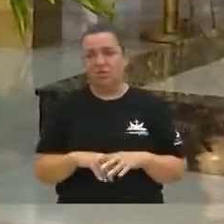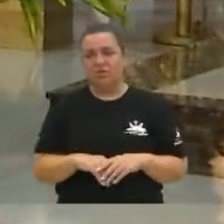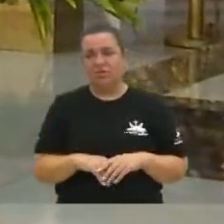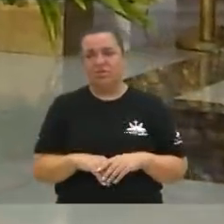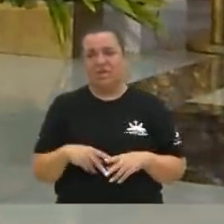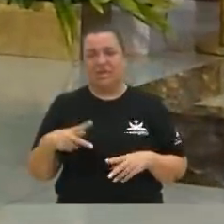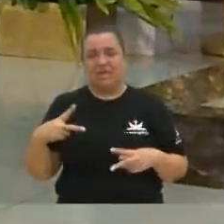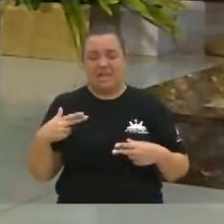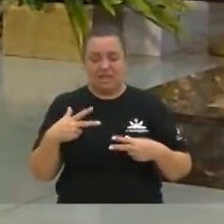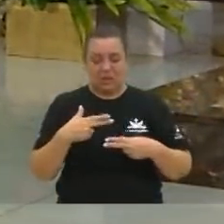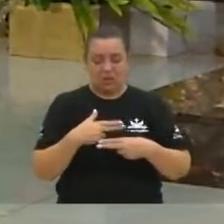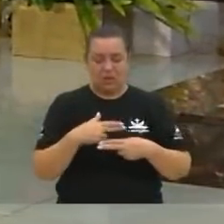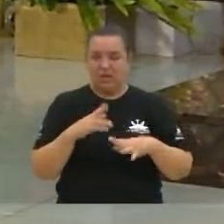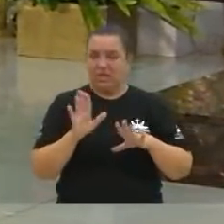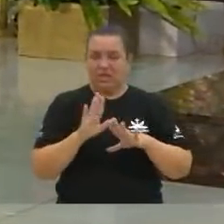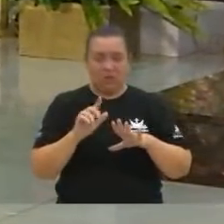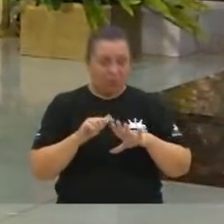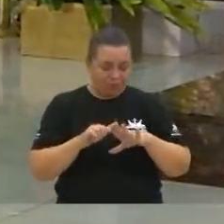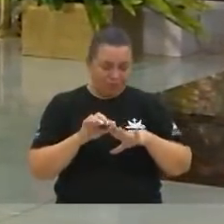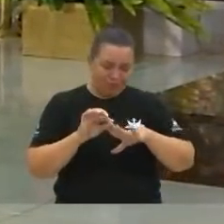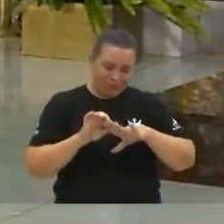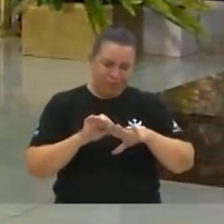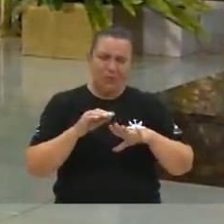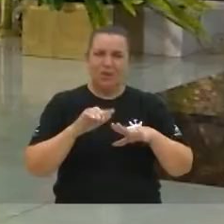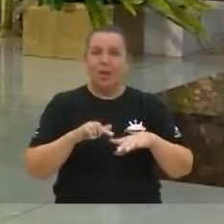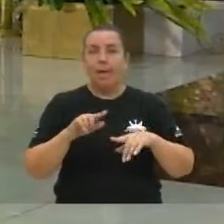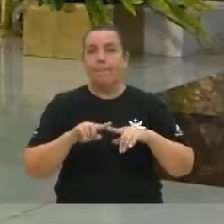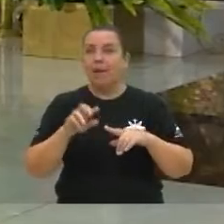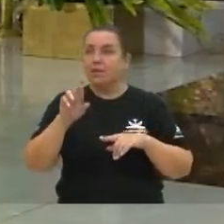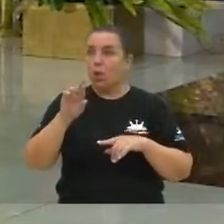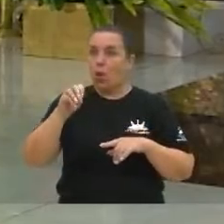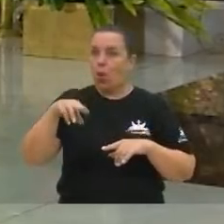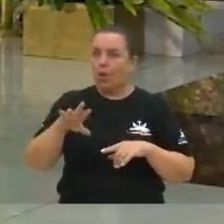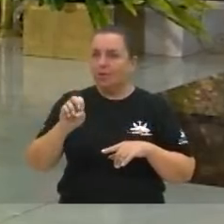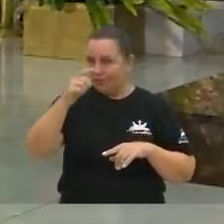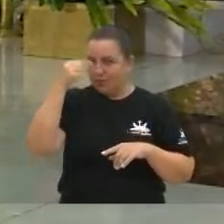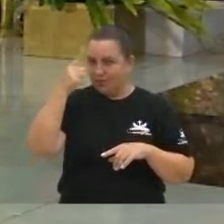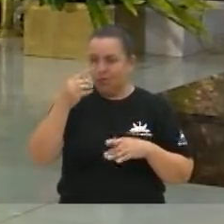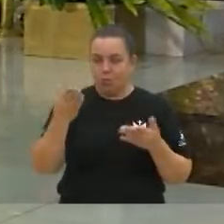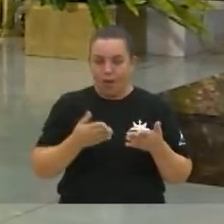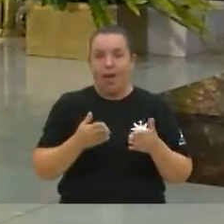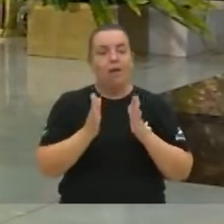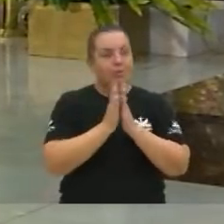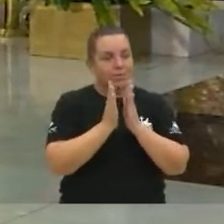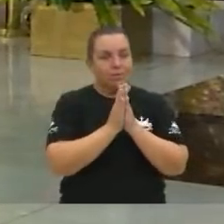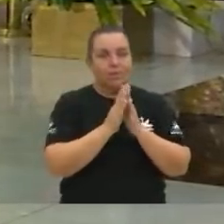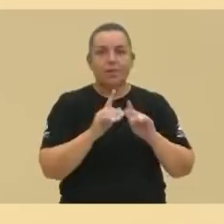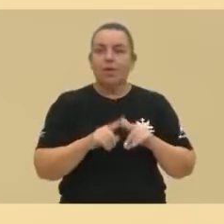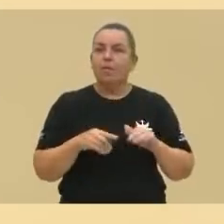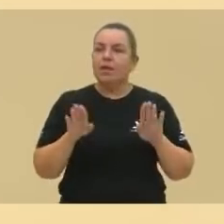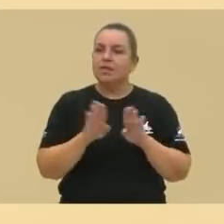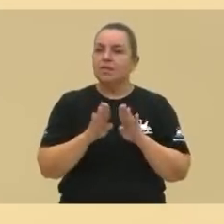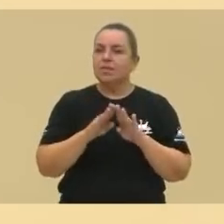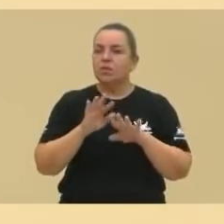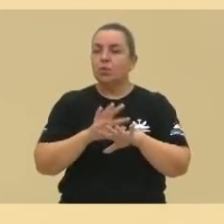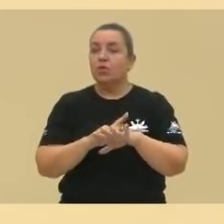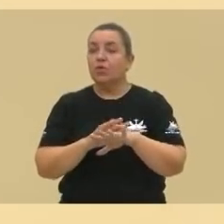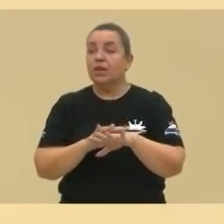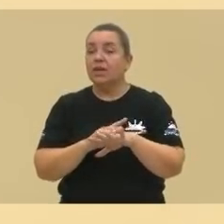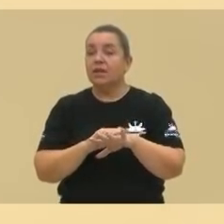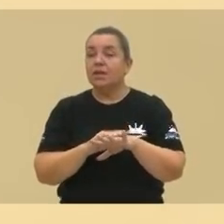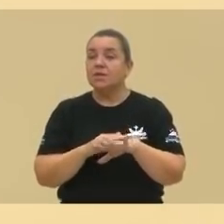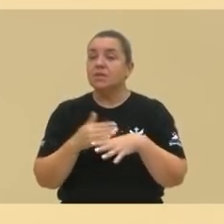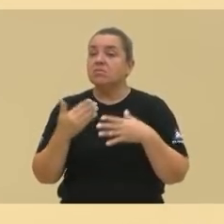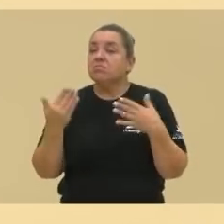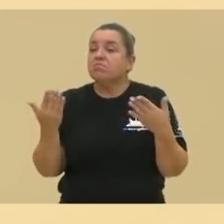cirurgias que não cicatrizam são roque intercessor mais um pouco mais sobre ferida